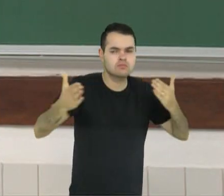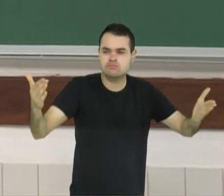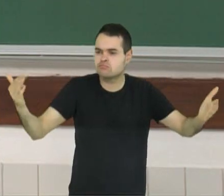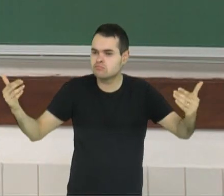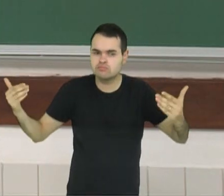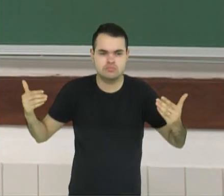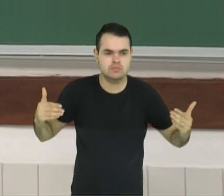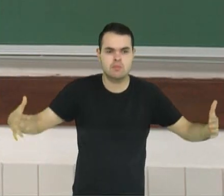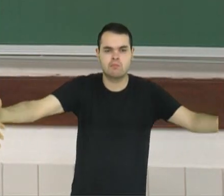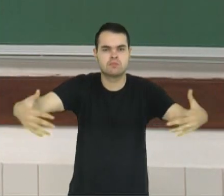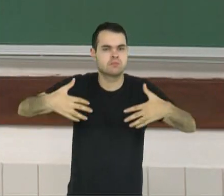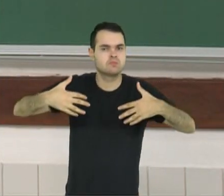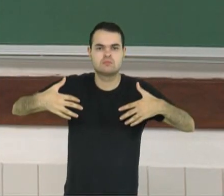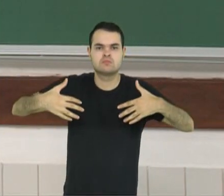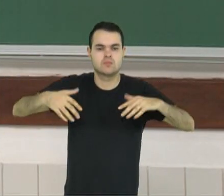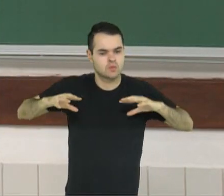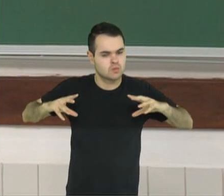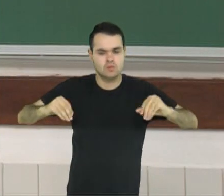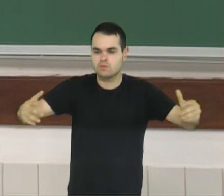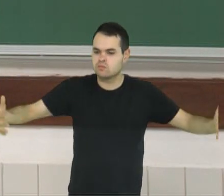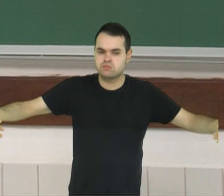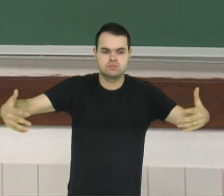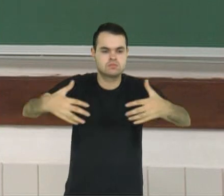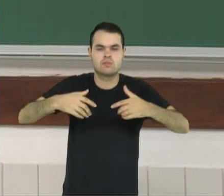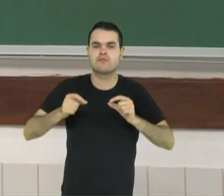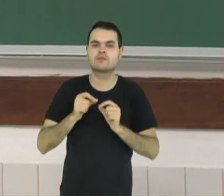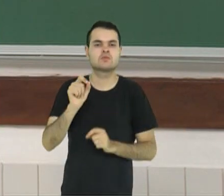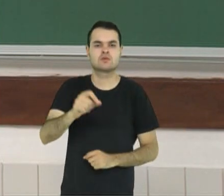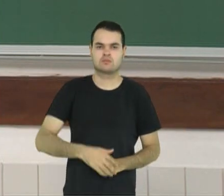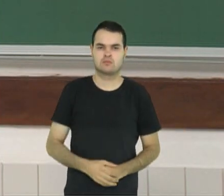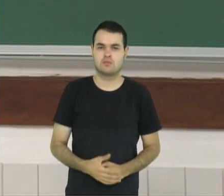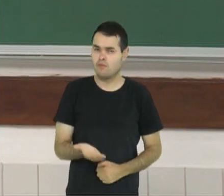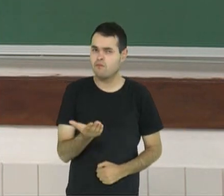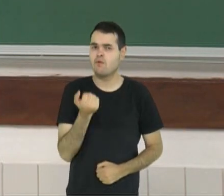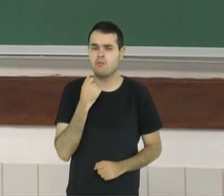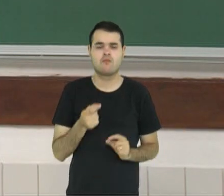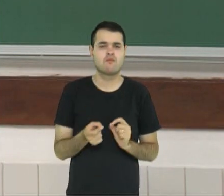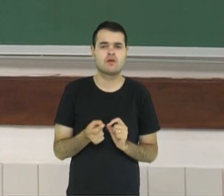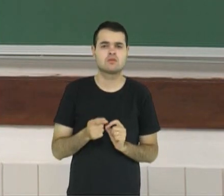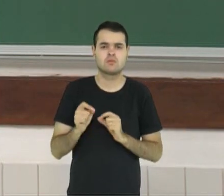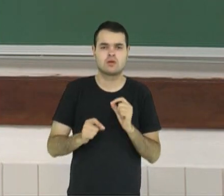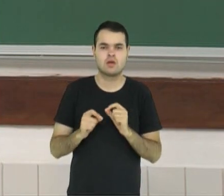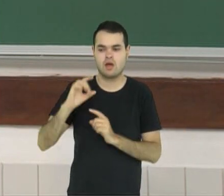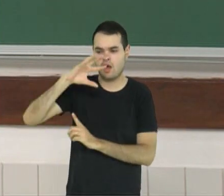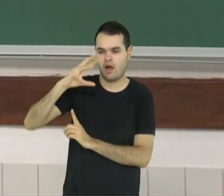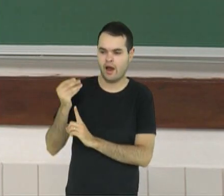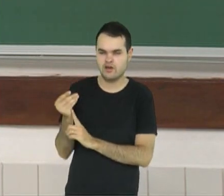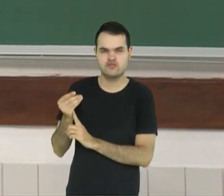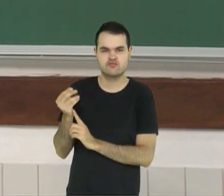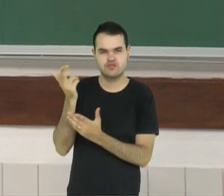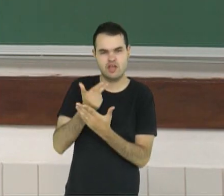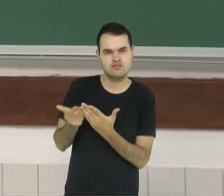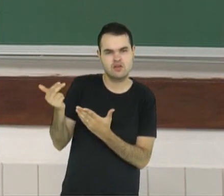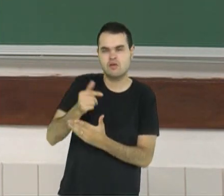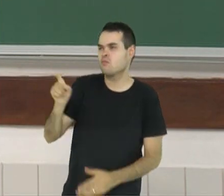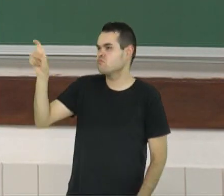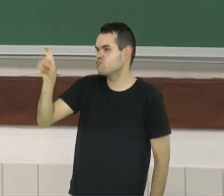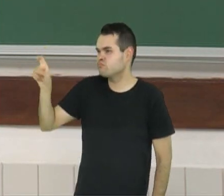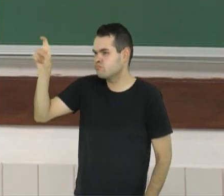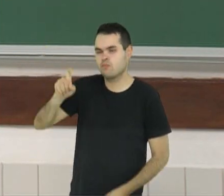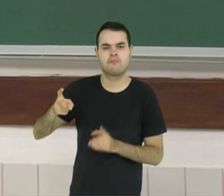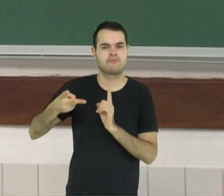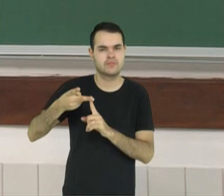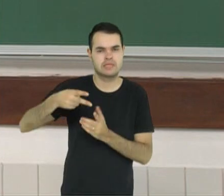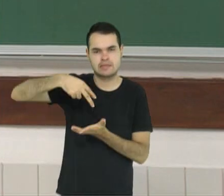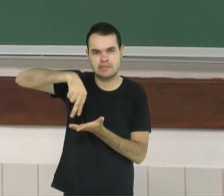decidiu reunir todo mundo. Reunir todo mundo para fazer o quê? Vamos fazer arte gráfica, vamos fazer dança e vamos